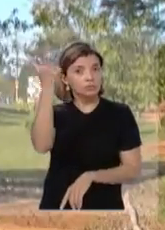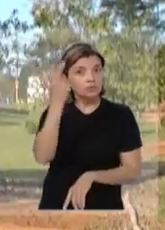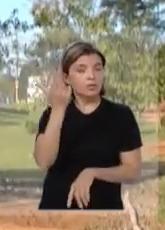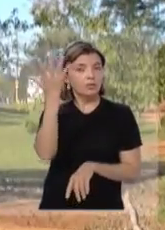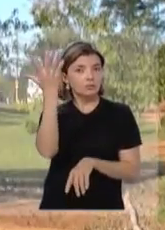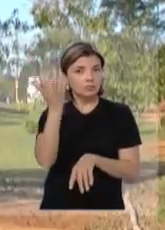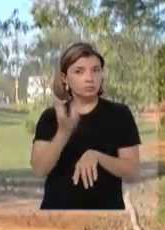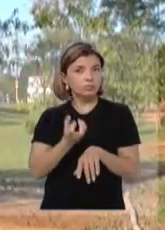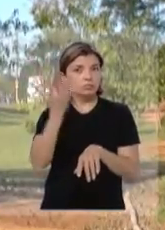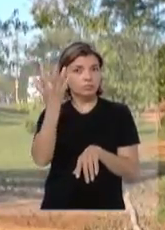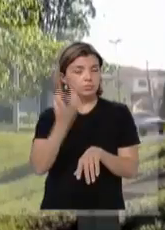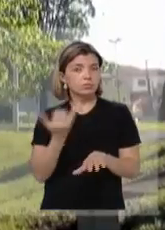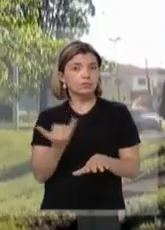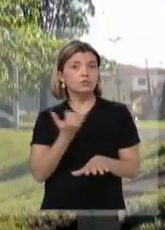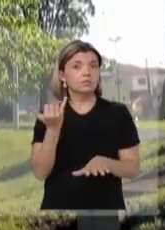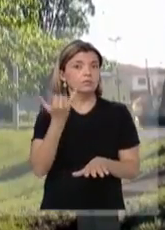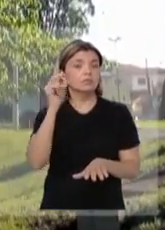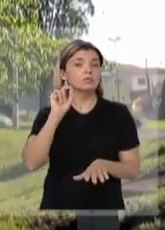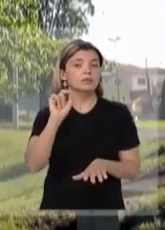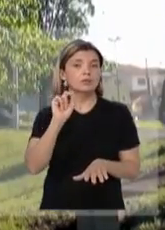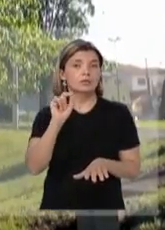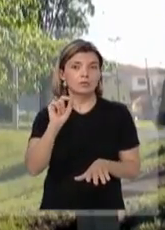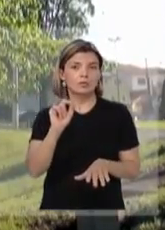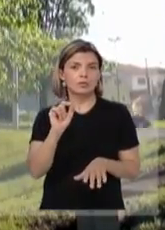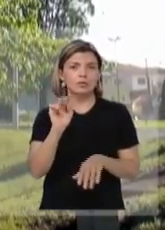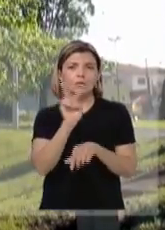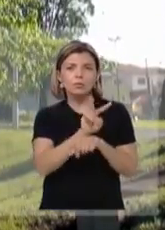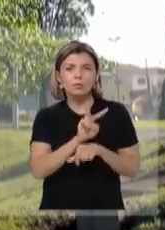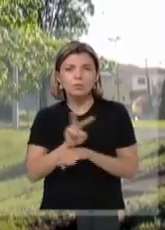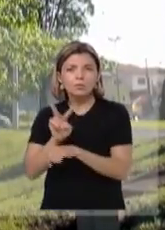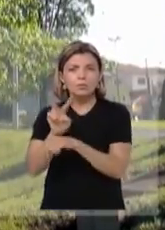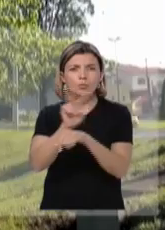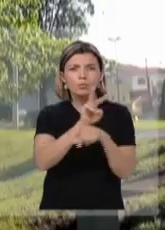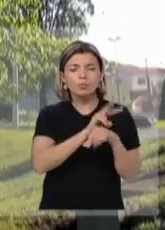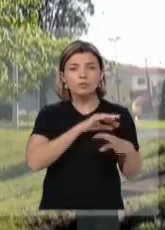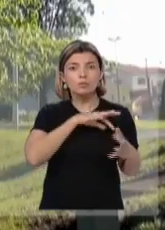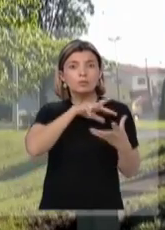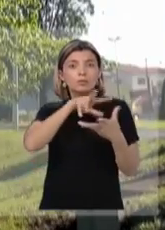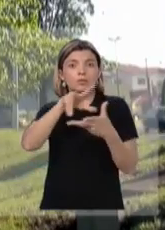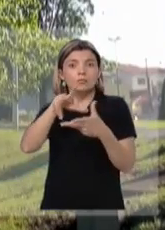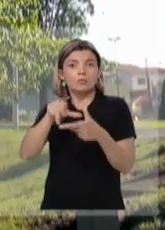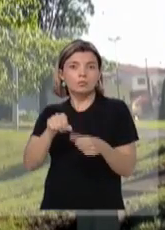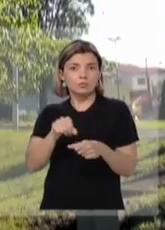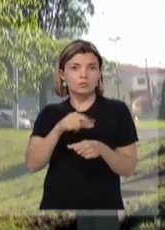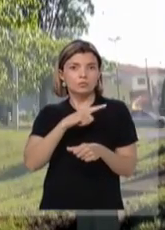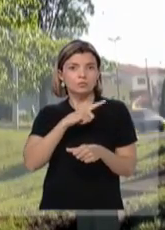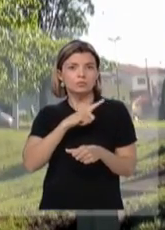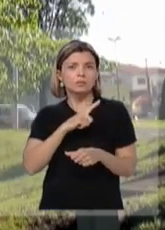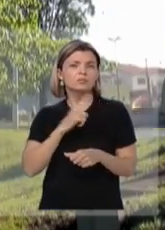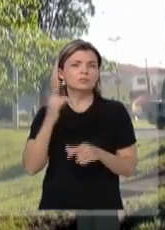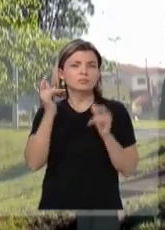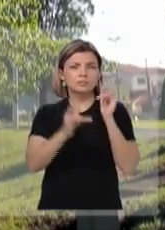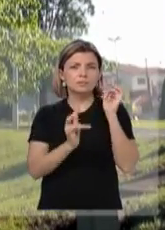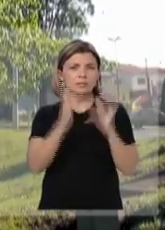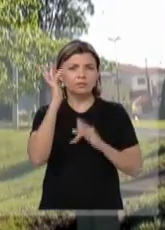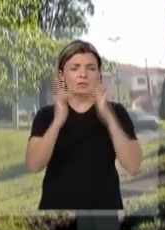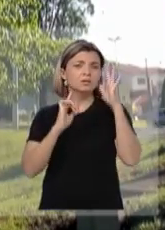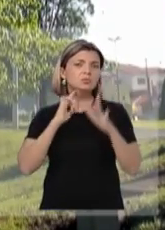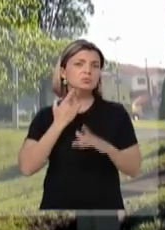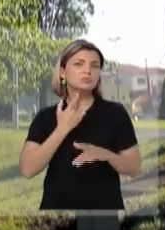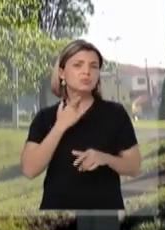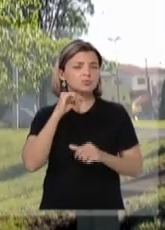A fotossíntese também tem um papel fundamental no controle do clima global, porque é um processo que absorve gás